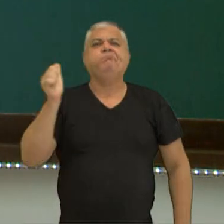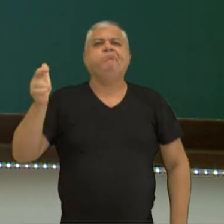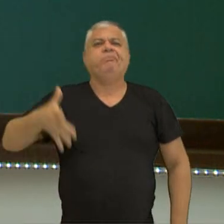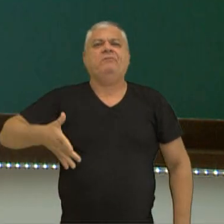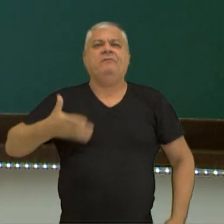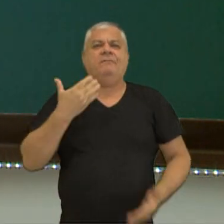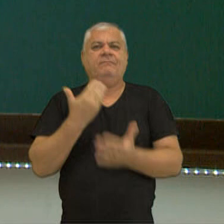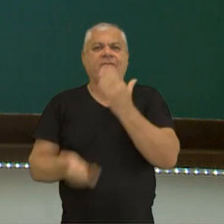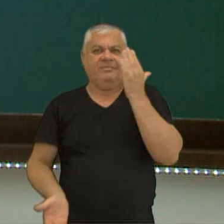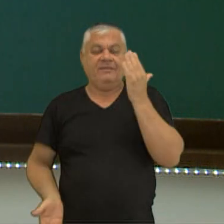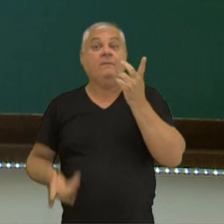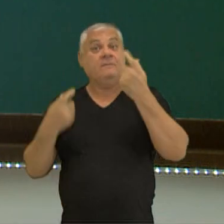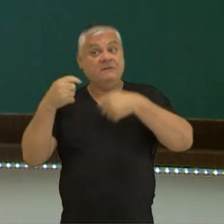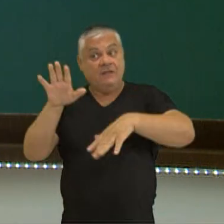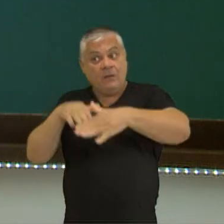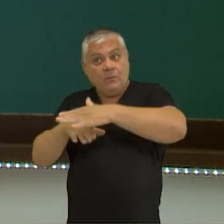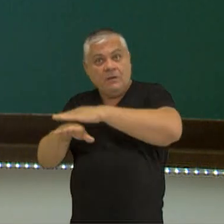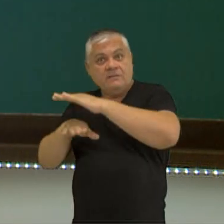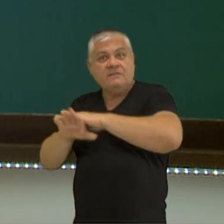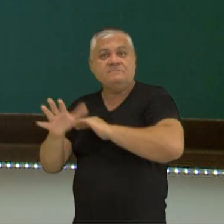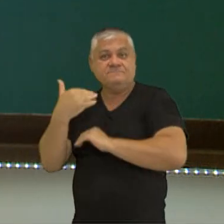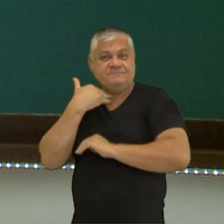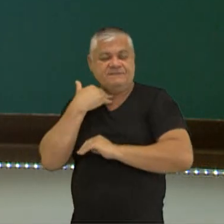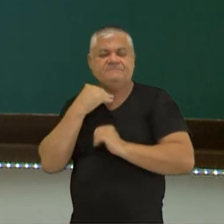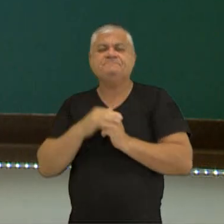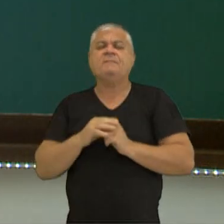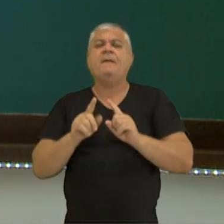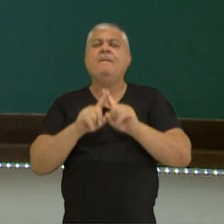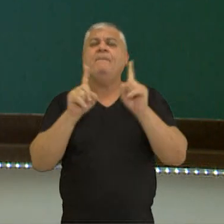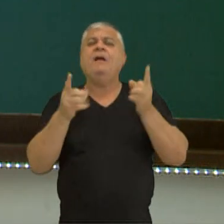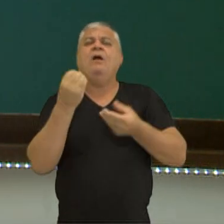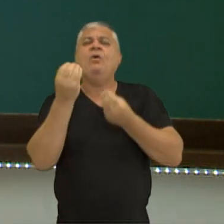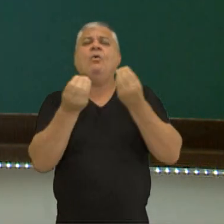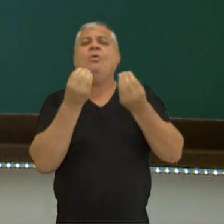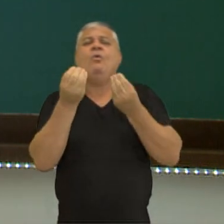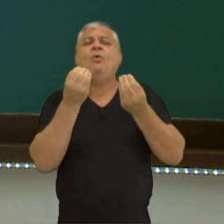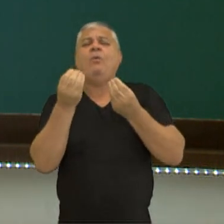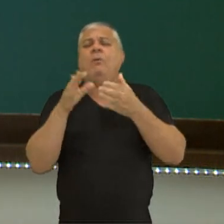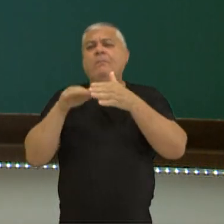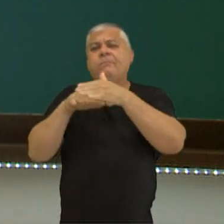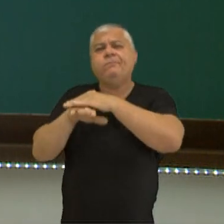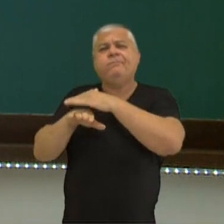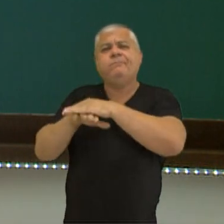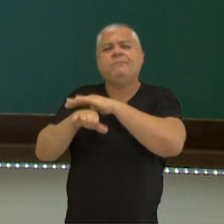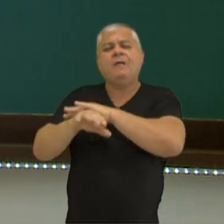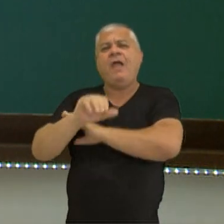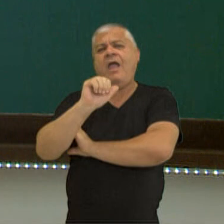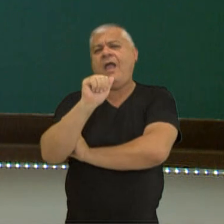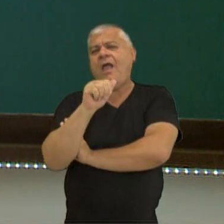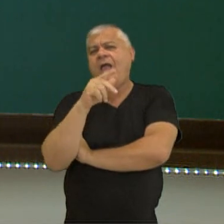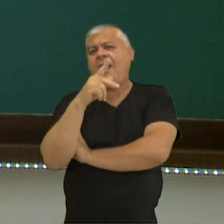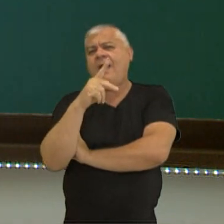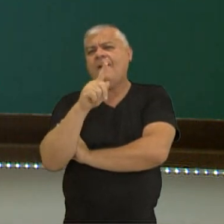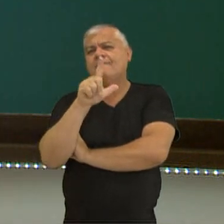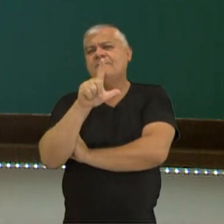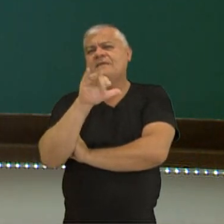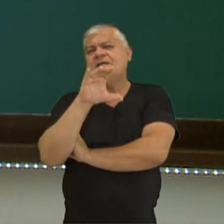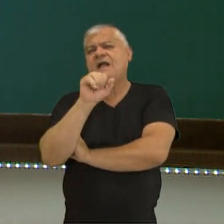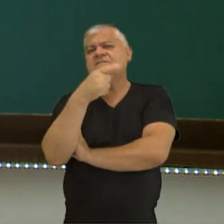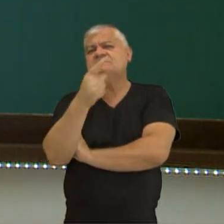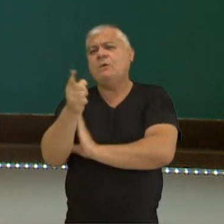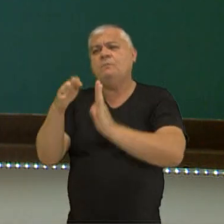tem que ser aplicado esse dinheiro. Mas qual a melhor maneira de fazer a aplicação desse dinheiro? Qual a